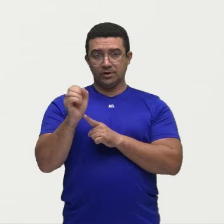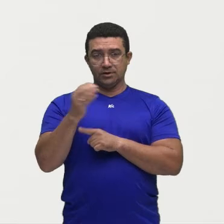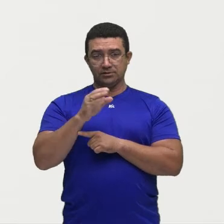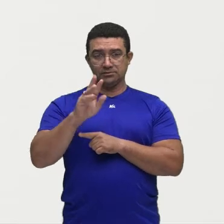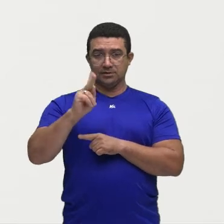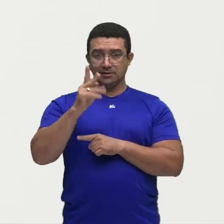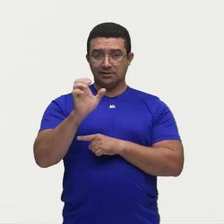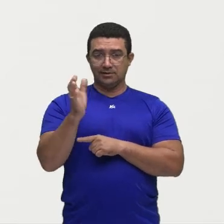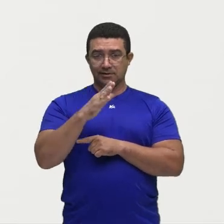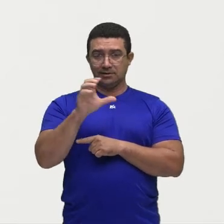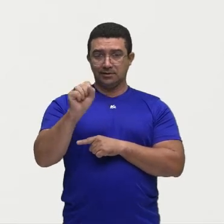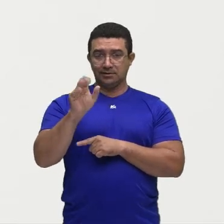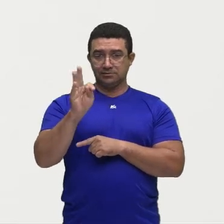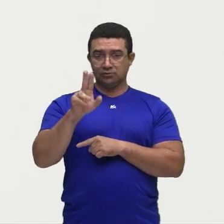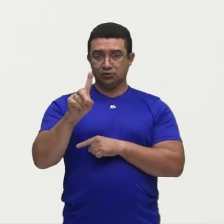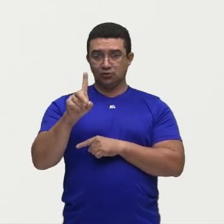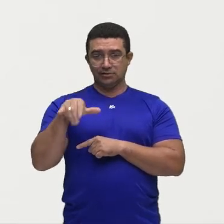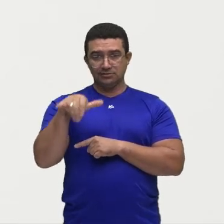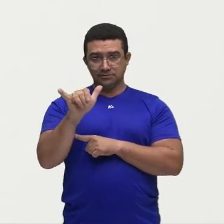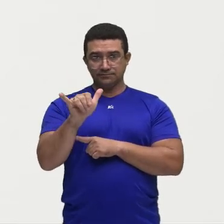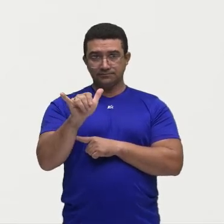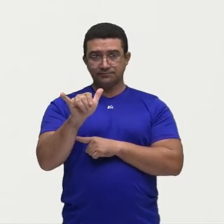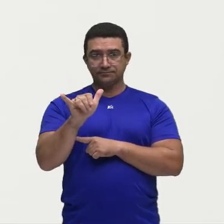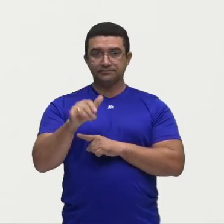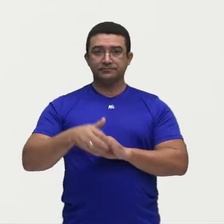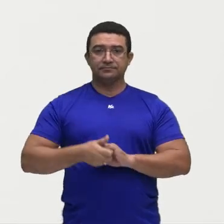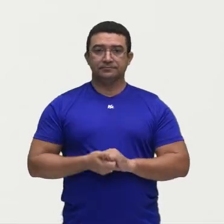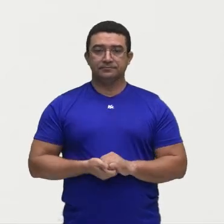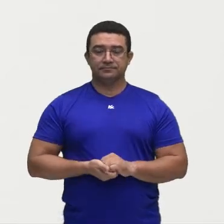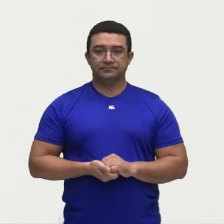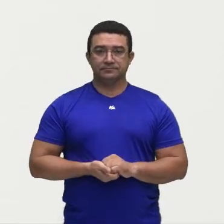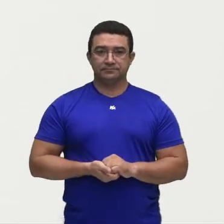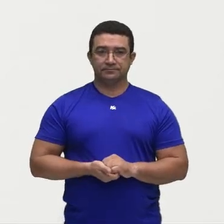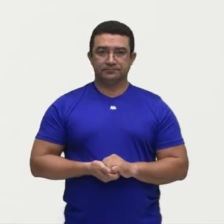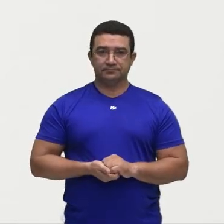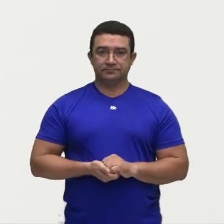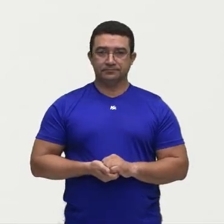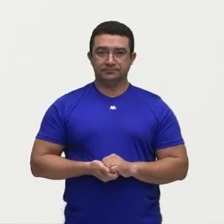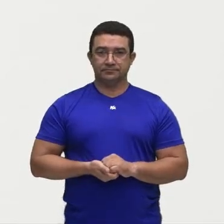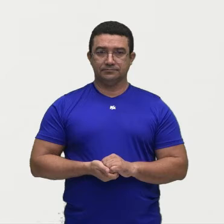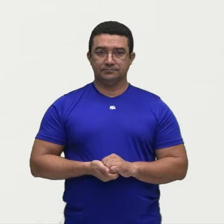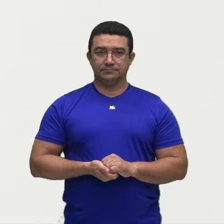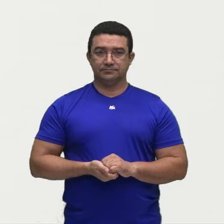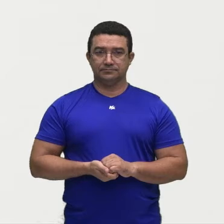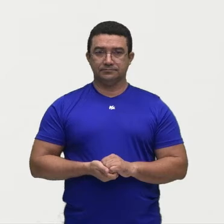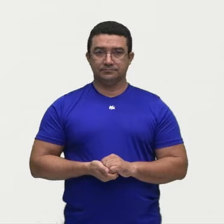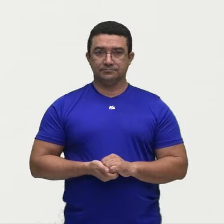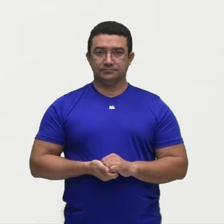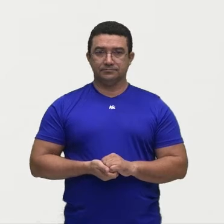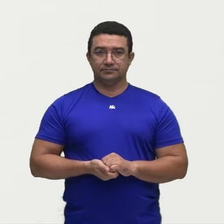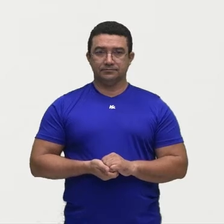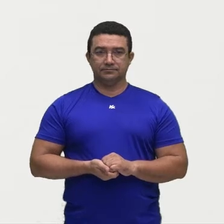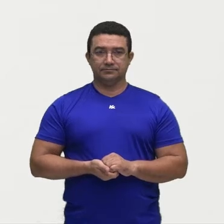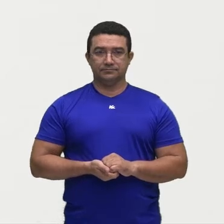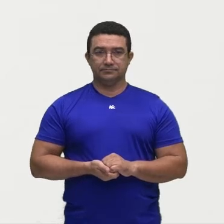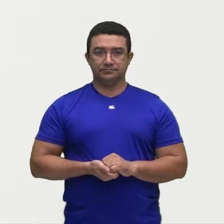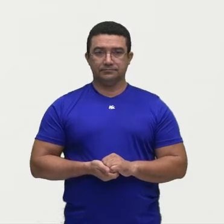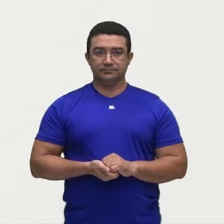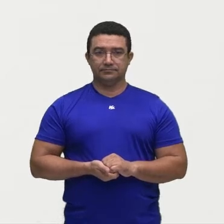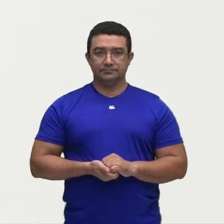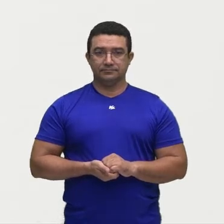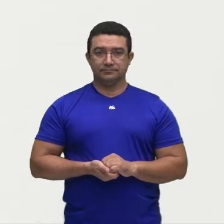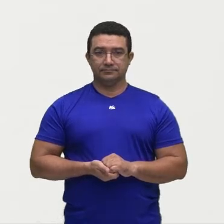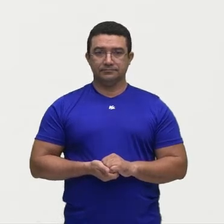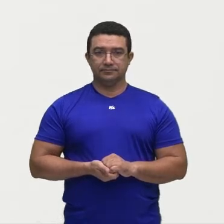Bom, o who já foi, né? Então, nós temos o where ou does. Se eu